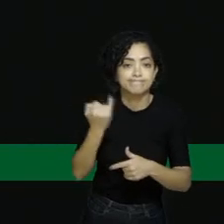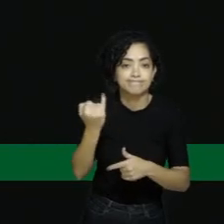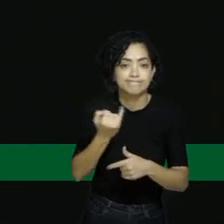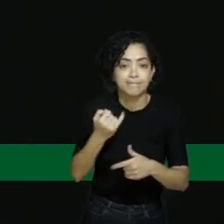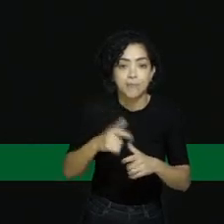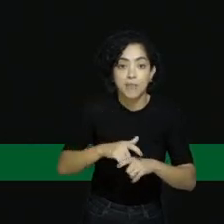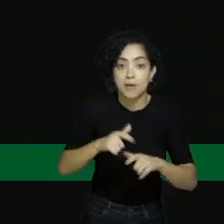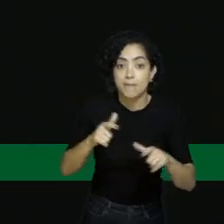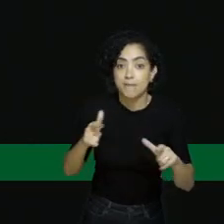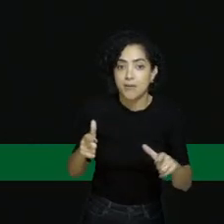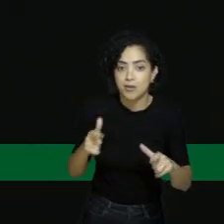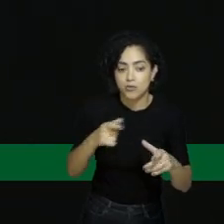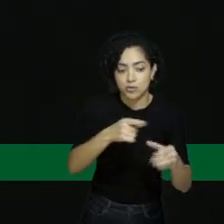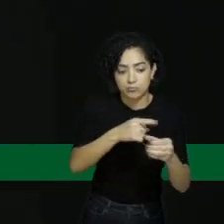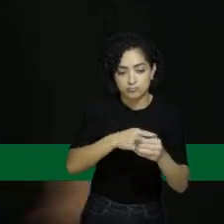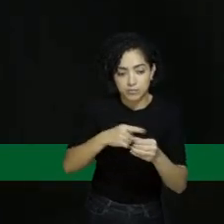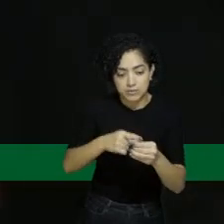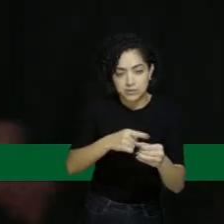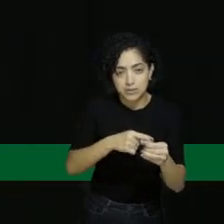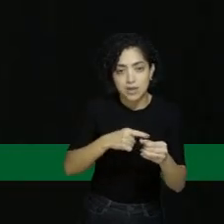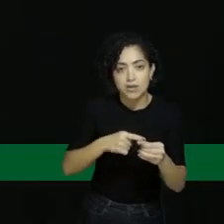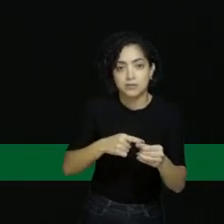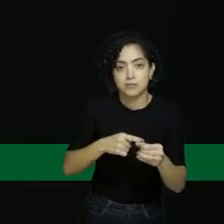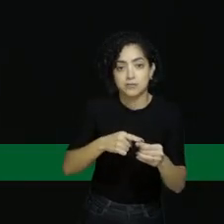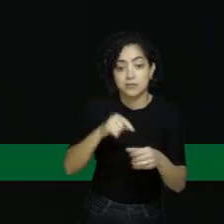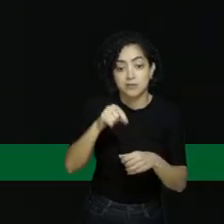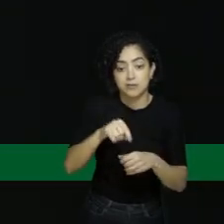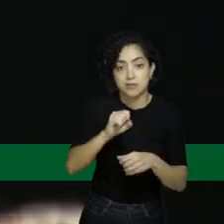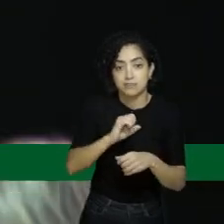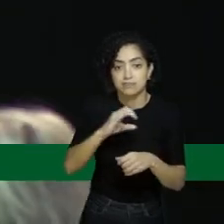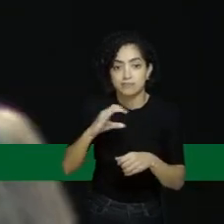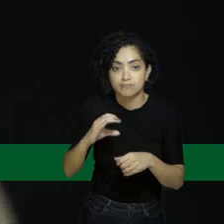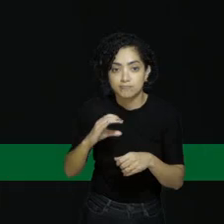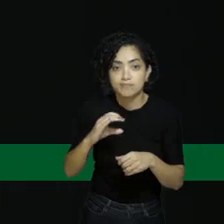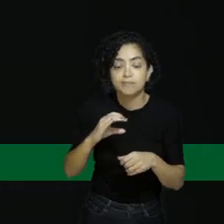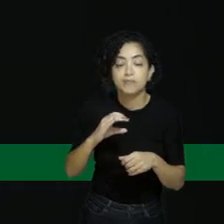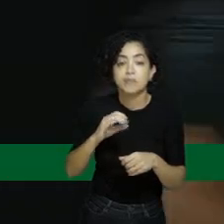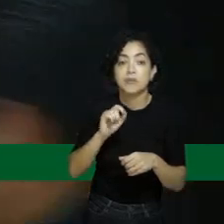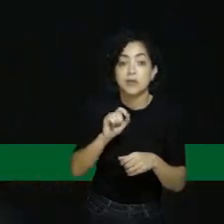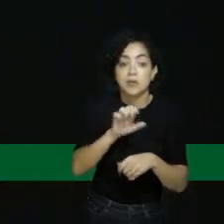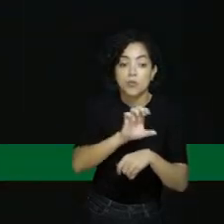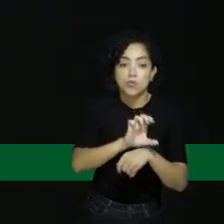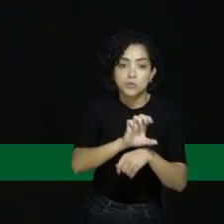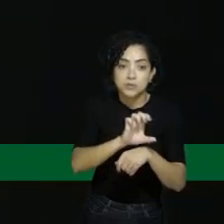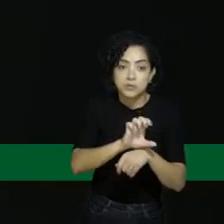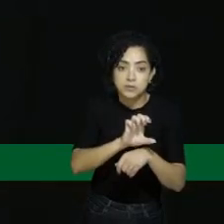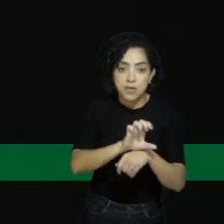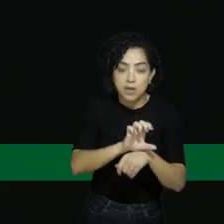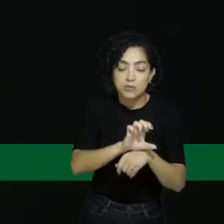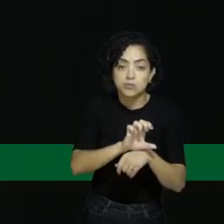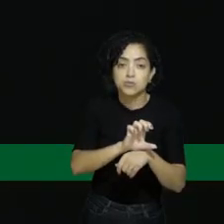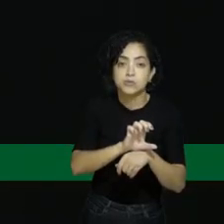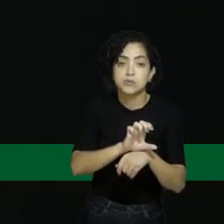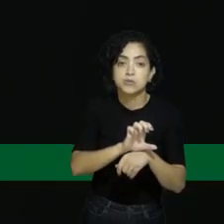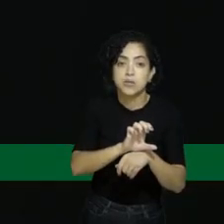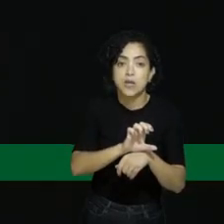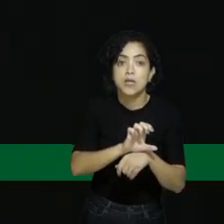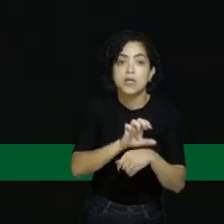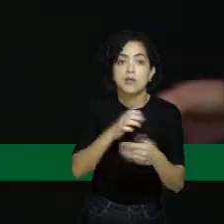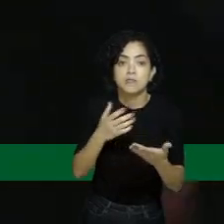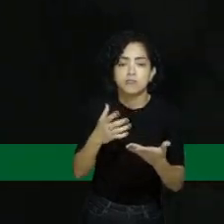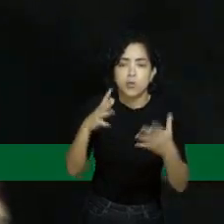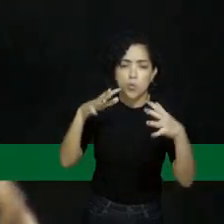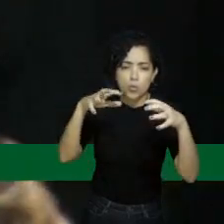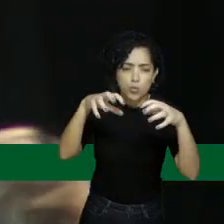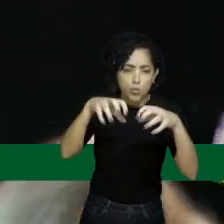dos municípios. E Santa Catarina é um dos poucos estados que, nos últimos anos, por conta de estiagem,